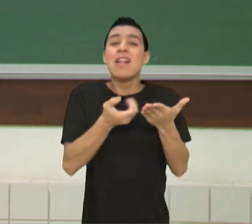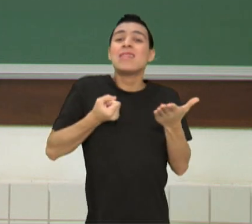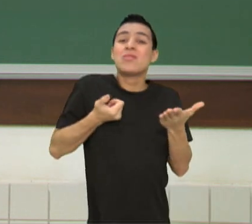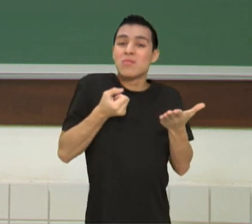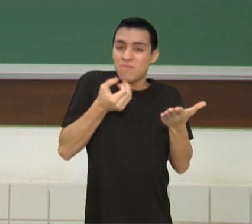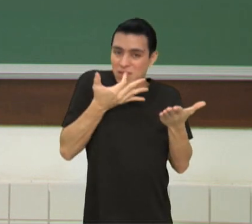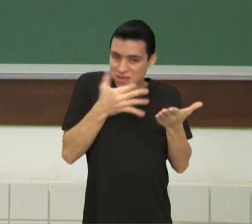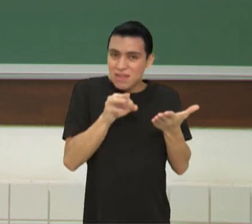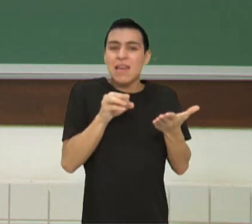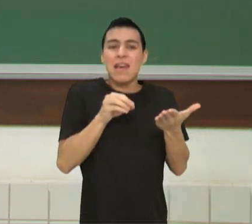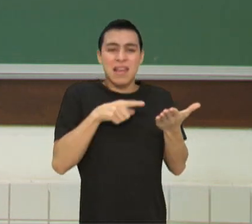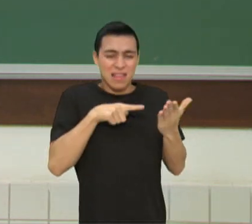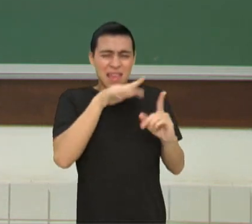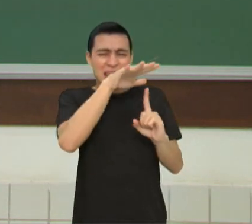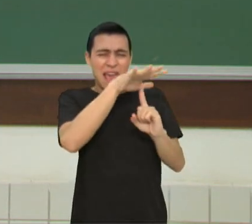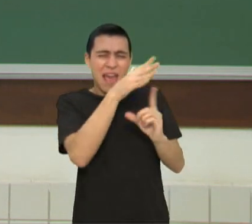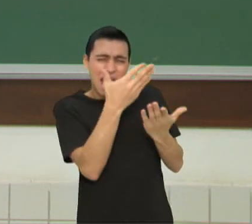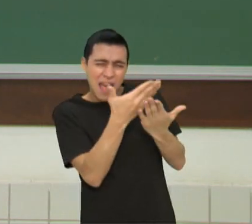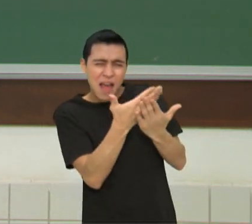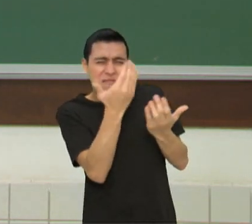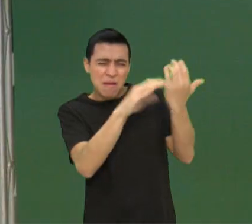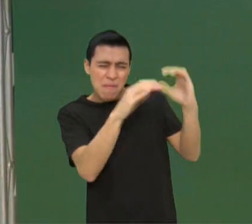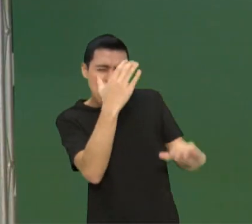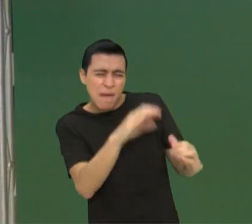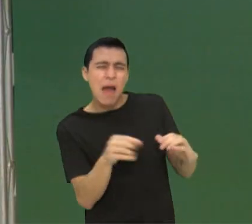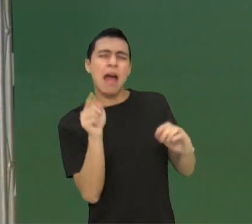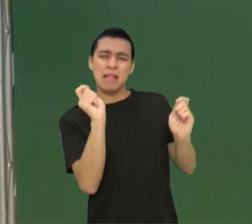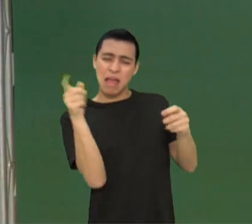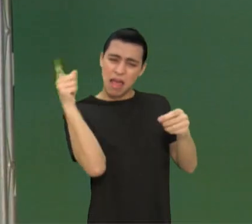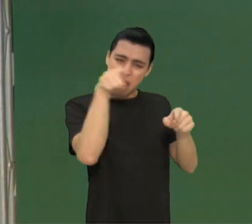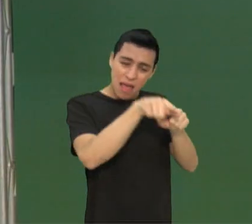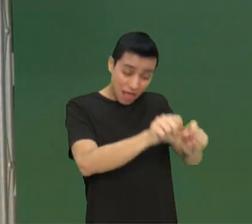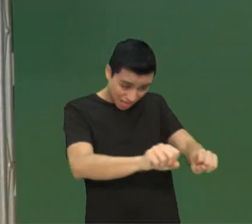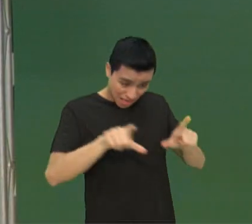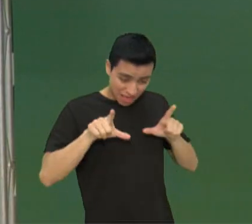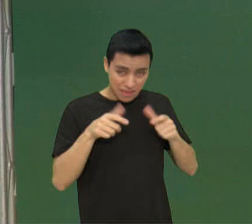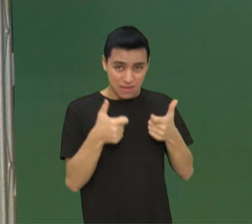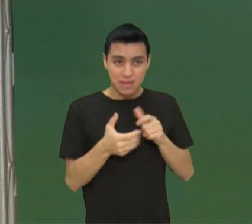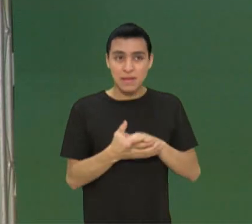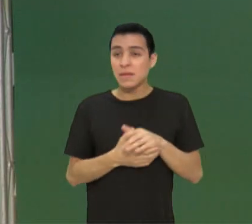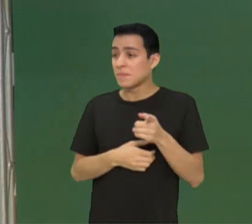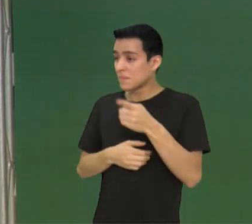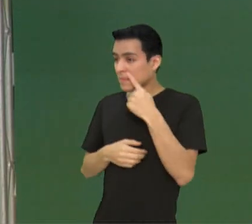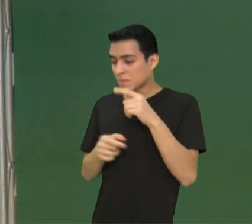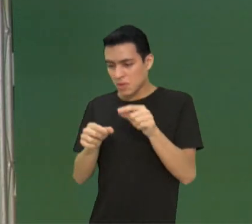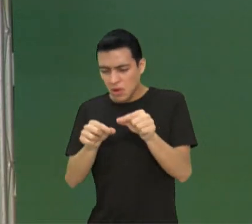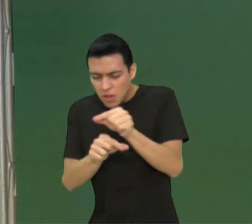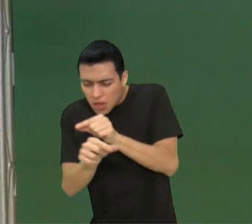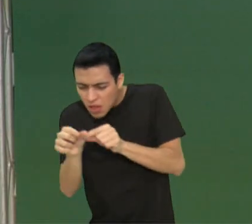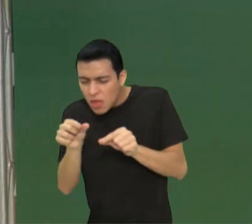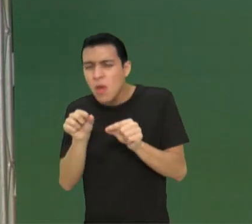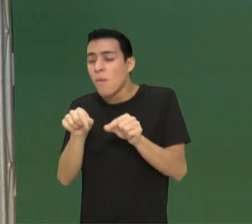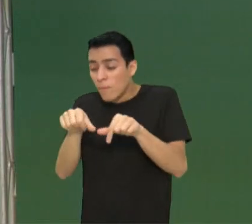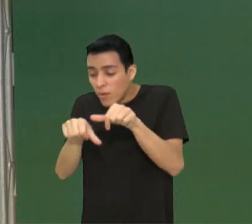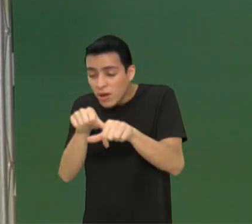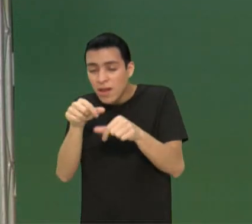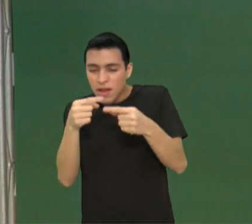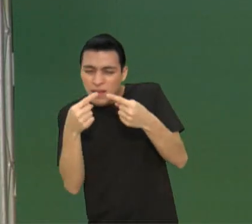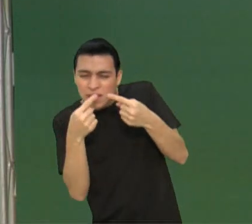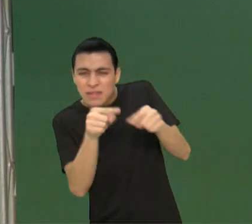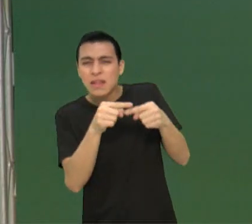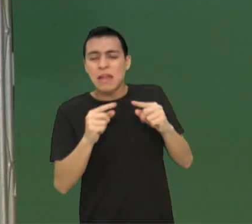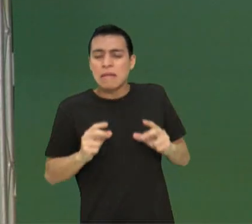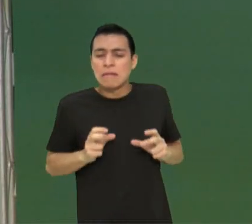você. Outra reportagem, gente, aqui, ó. Nanopartículas são modificadas para combater câncer, vírus